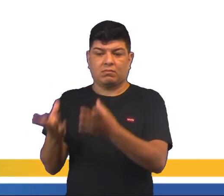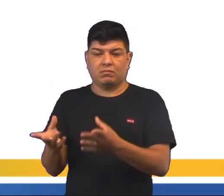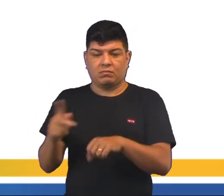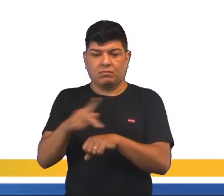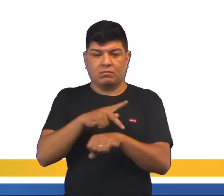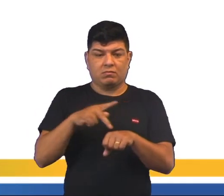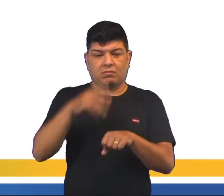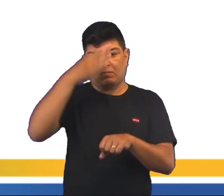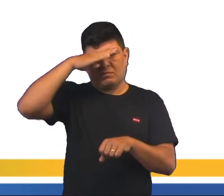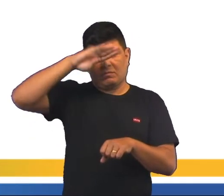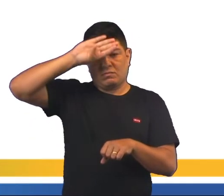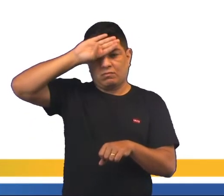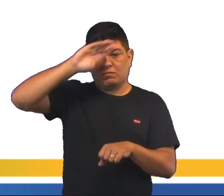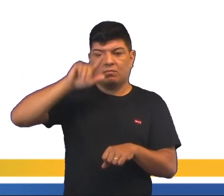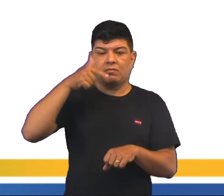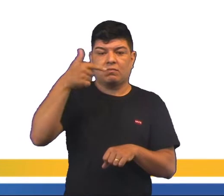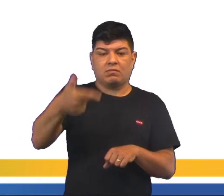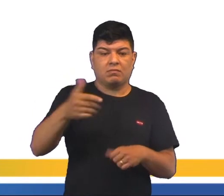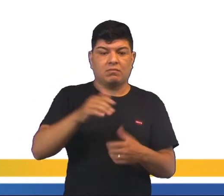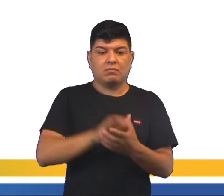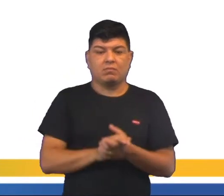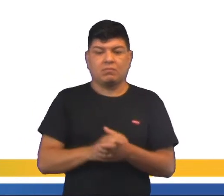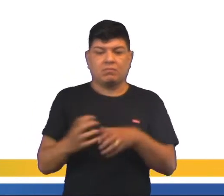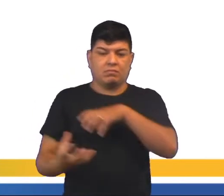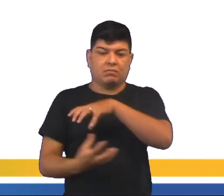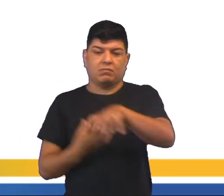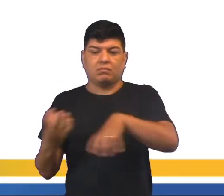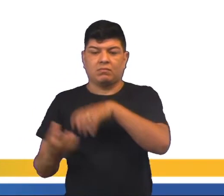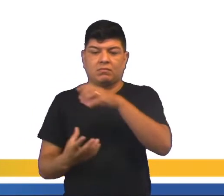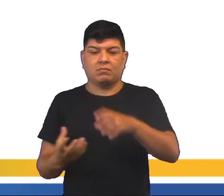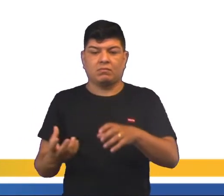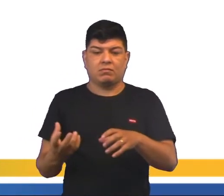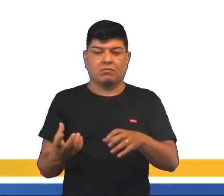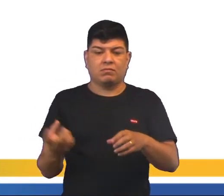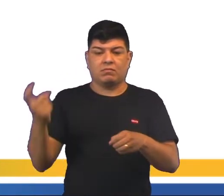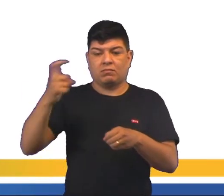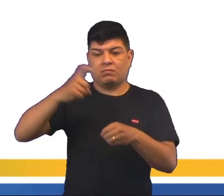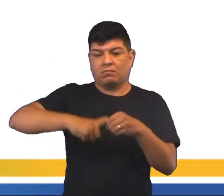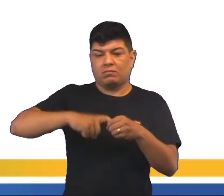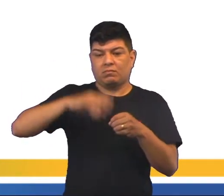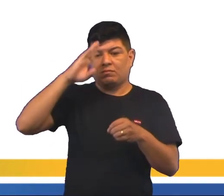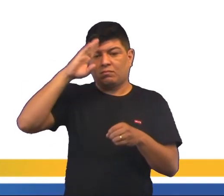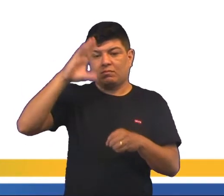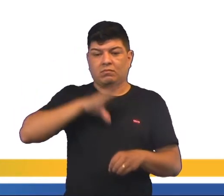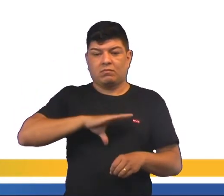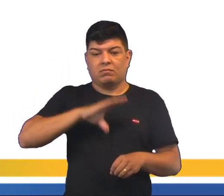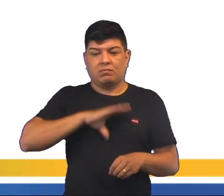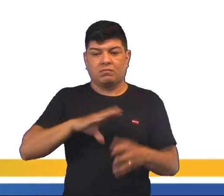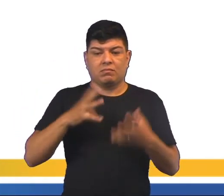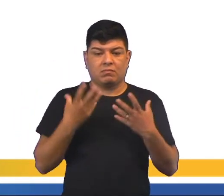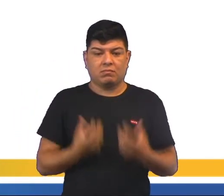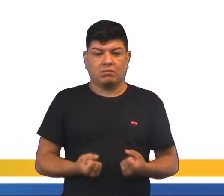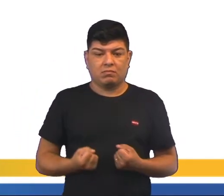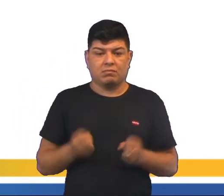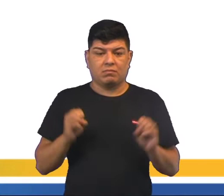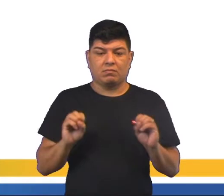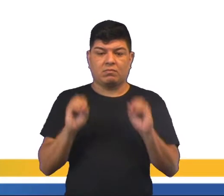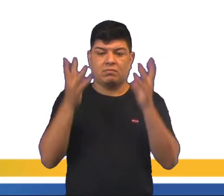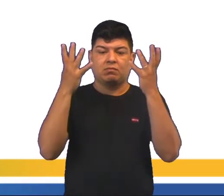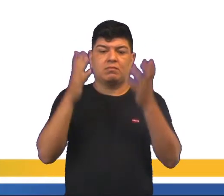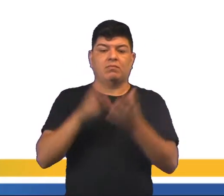Cuba, vai embora, e em seguida os revolucionários, eles tomaram, né, as principais cidades recebidas em clima